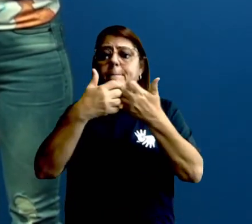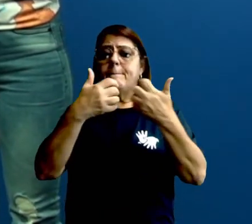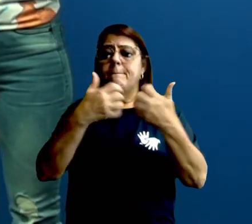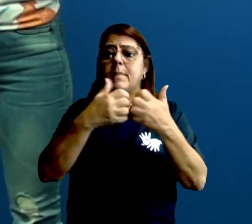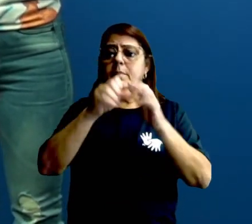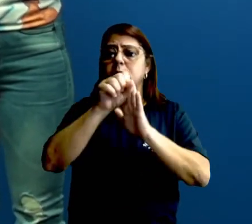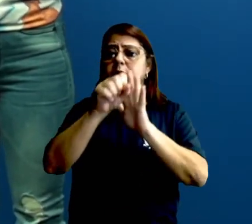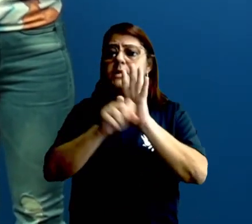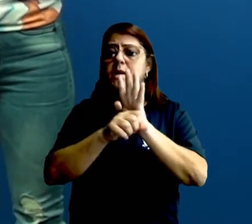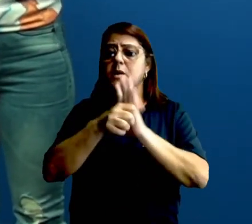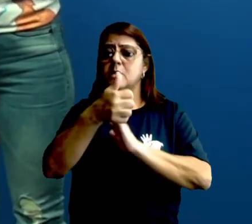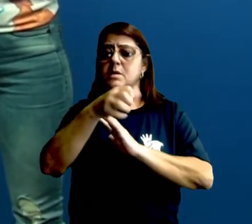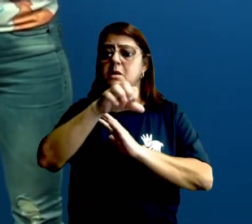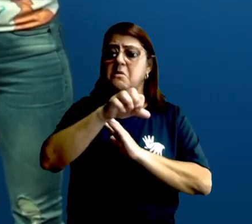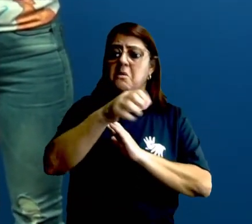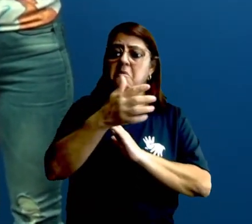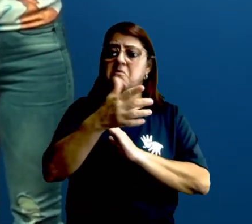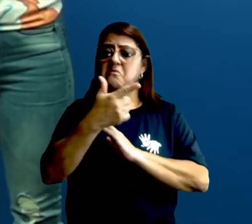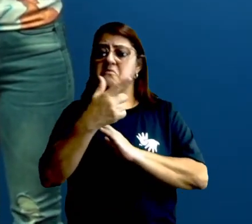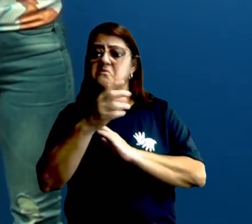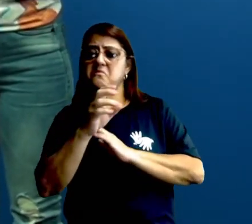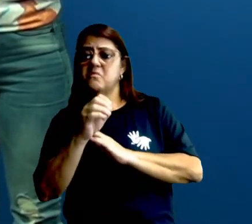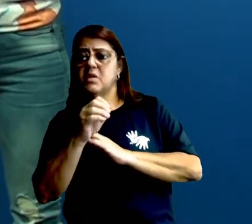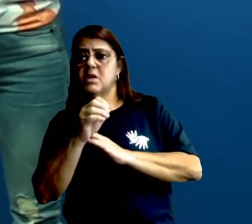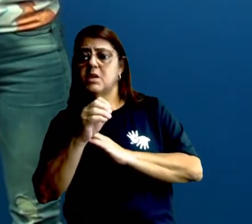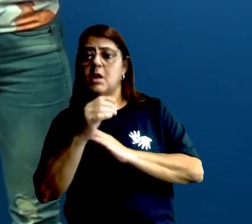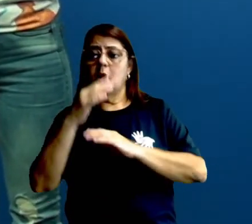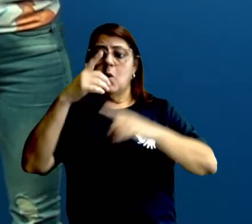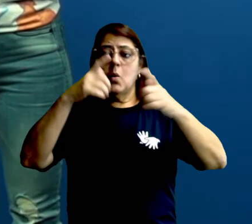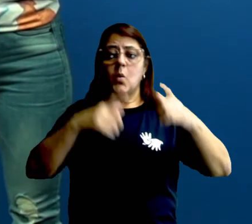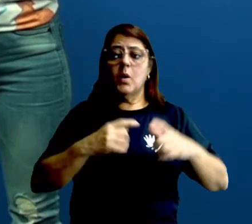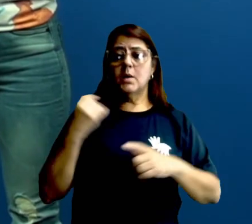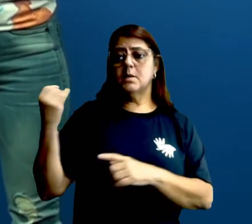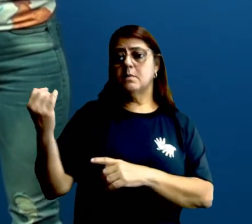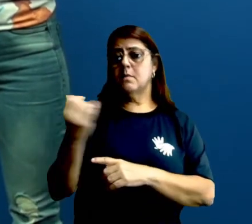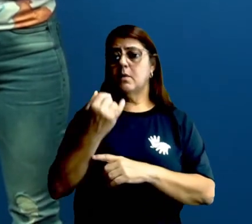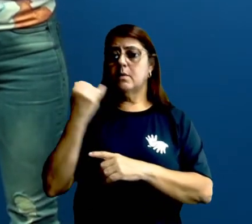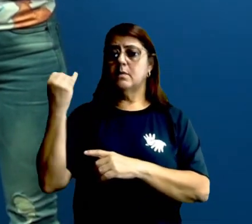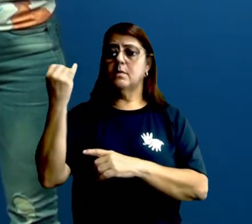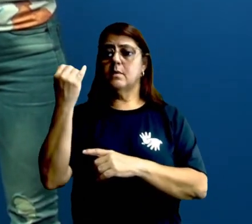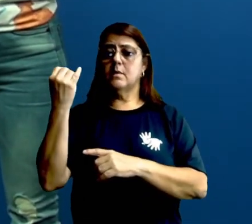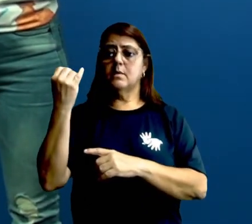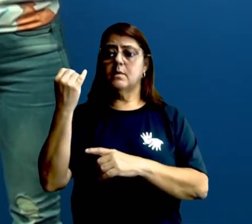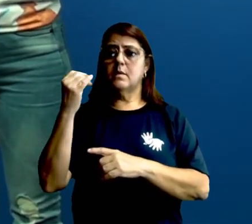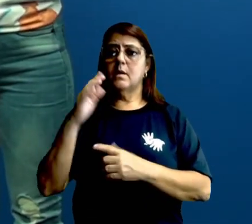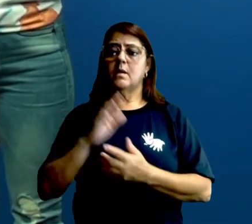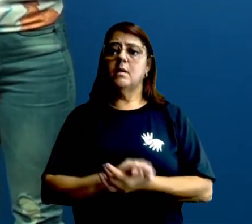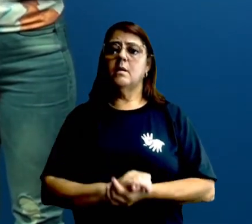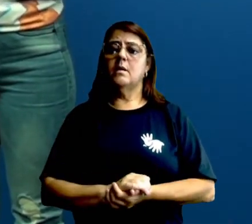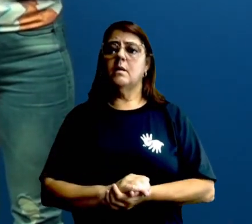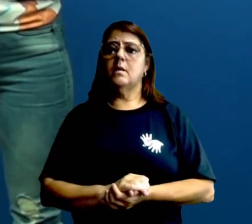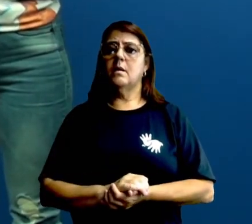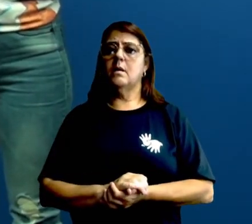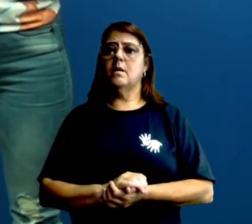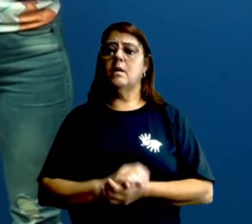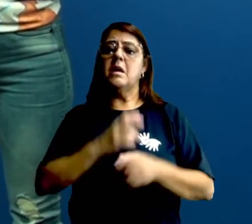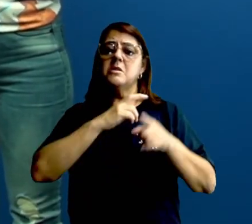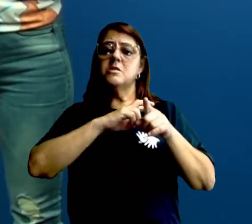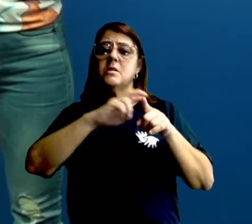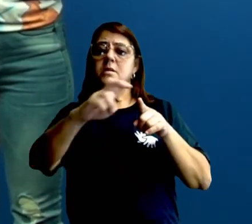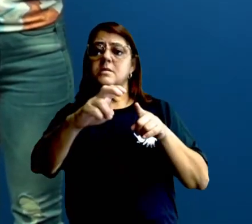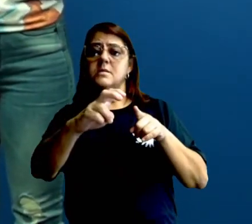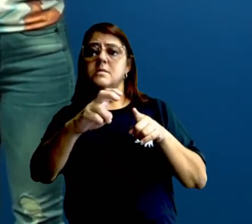que durante o século XIX, começo do século XX, era o lugar mais importante, era o único meio